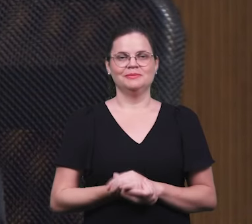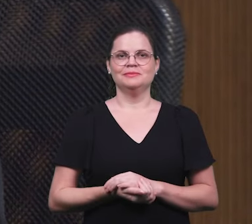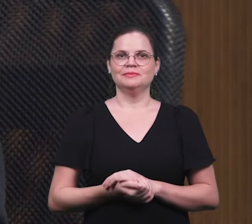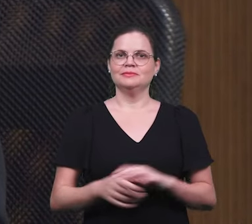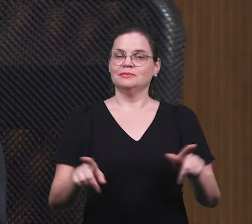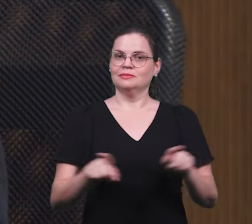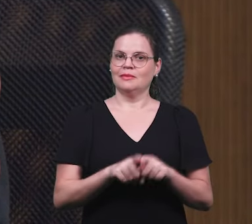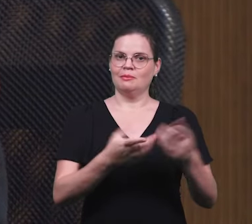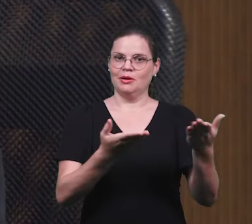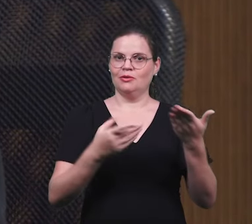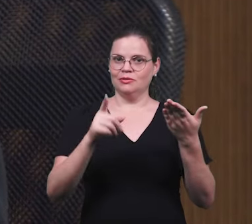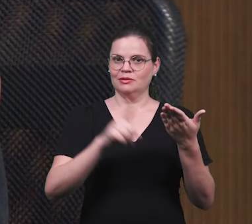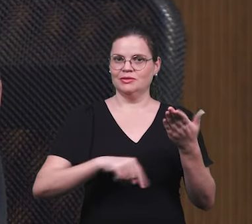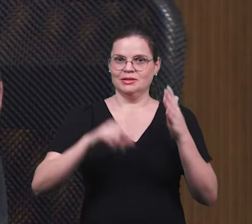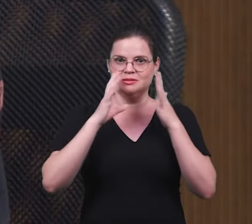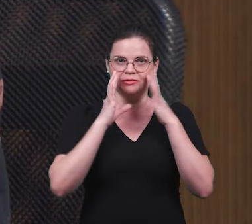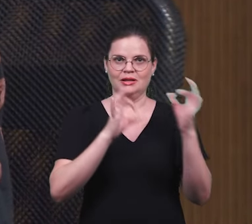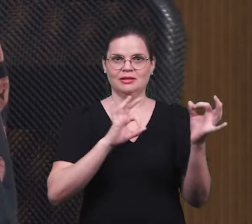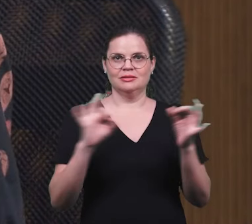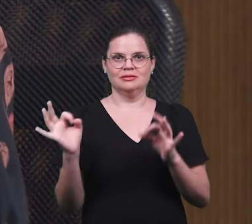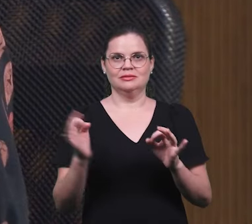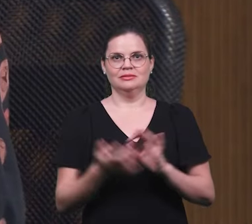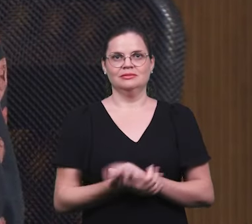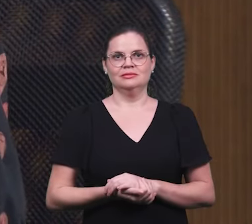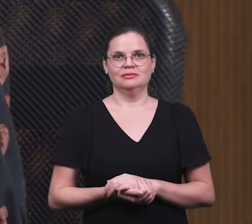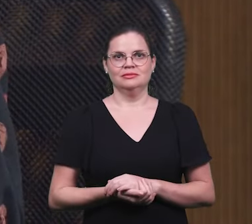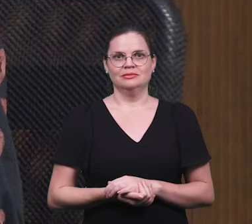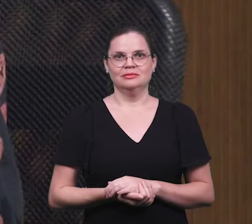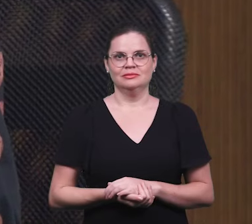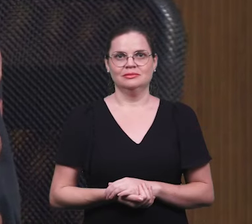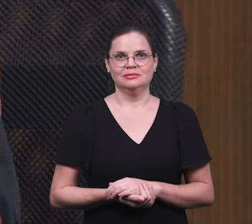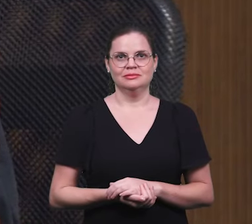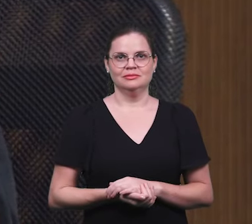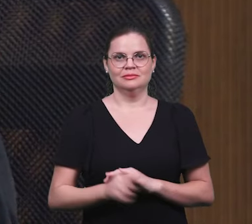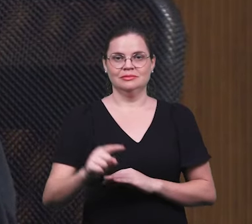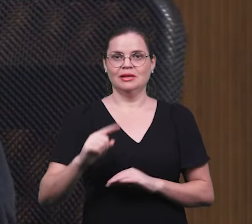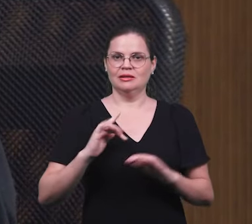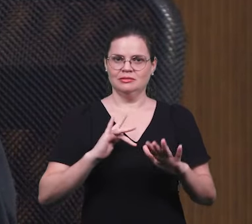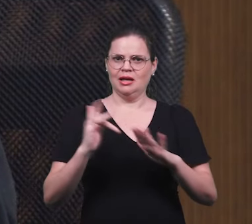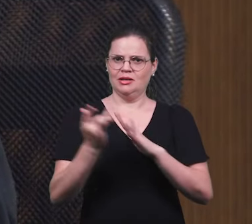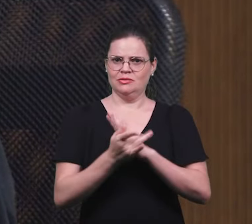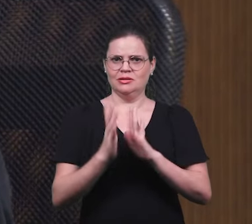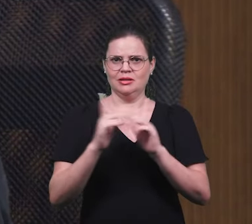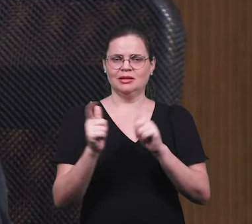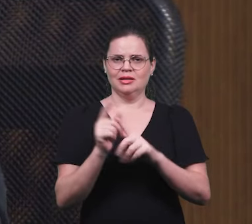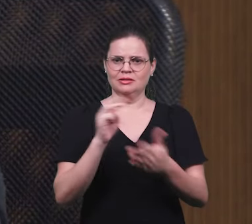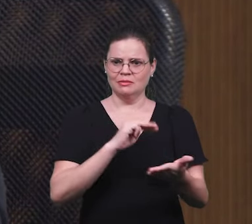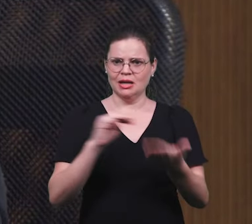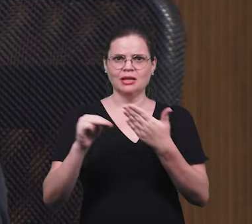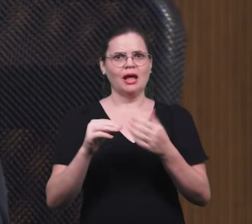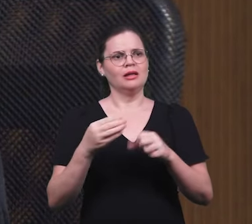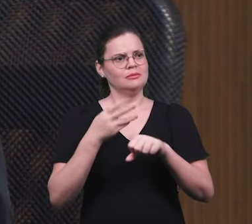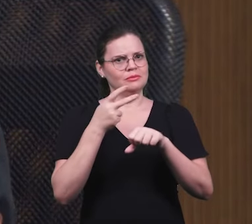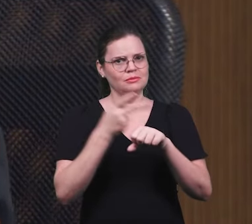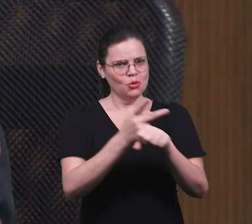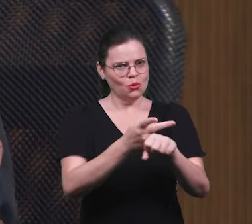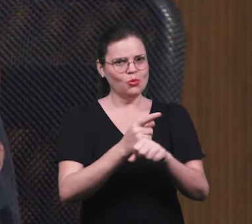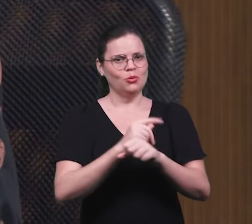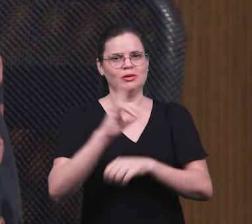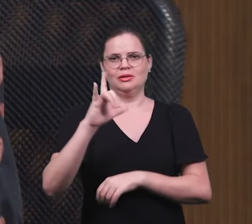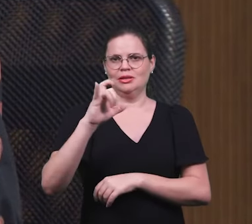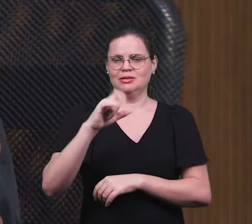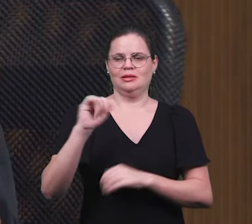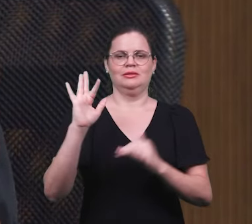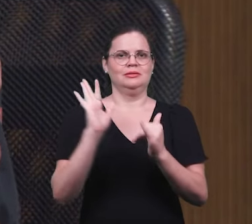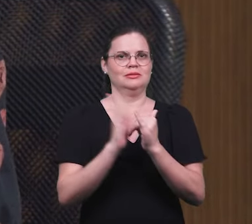sociais, convidar você que está nos assistindo para buscar as nossas redes sociais da Igreja Cristã Maranata, no Instagram,